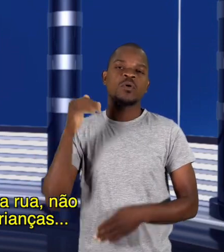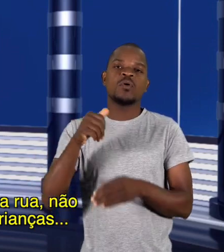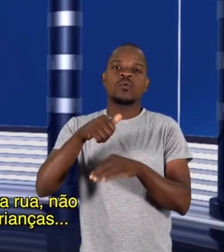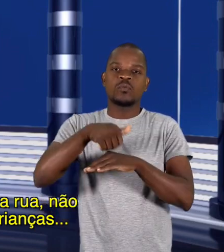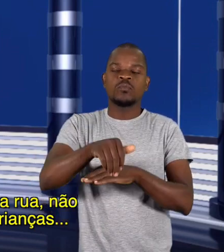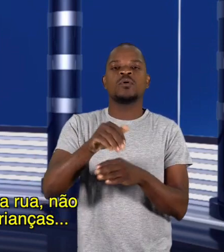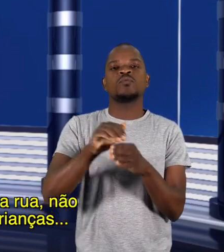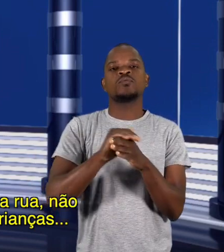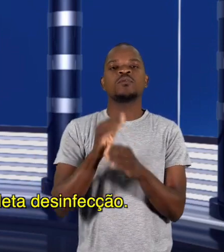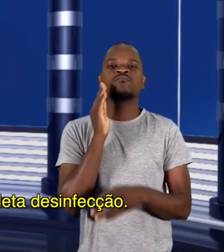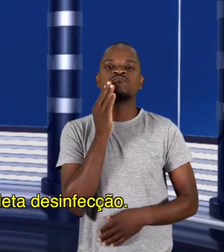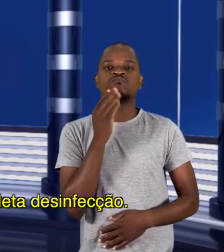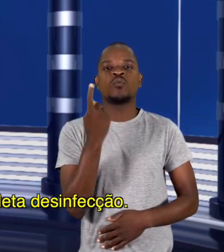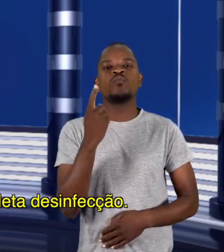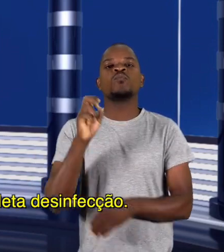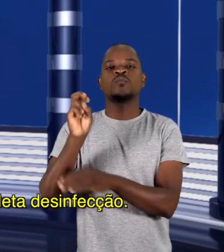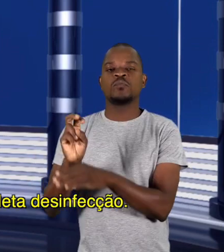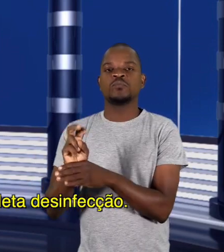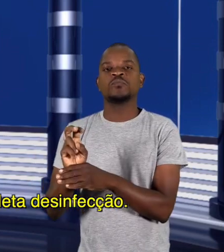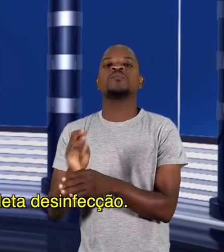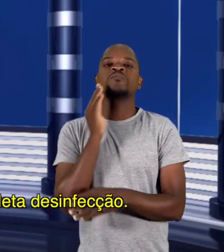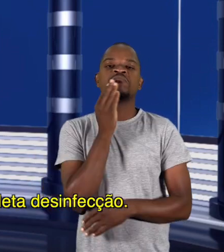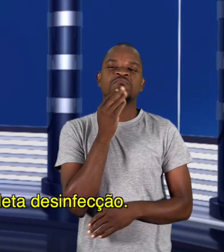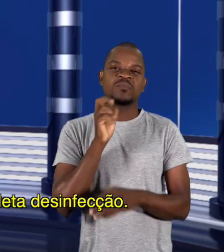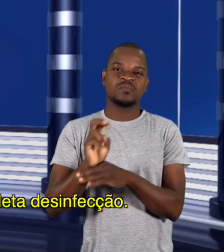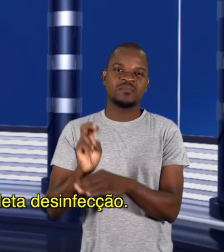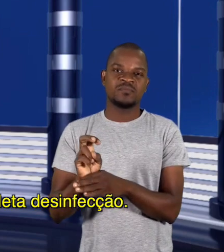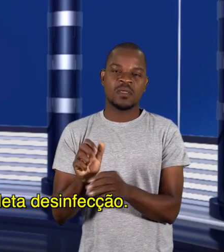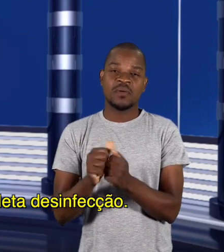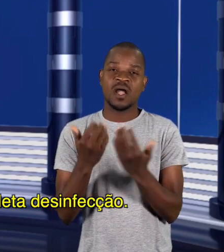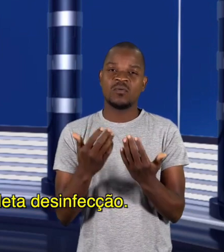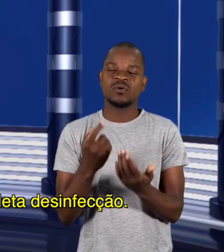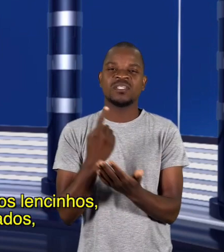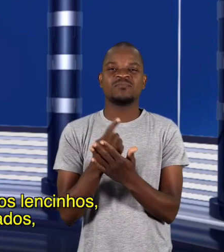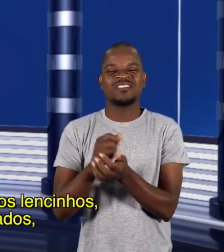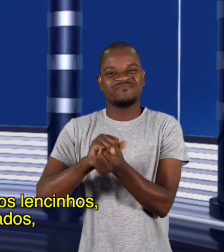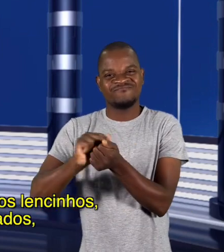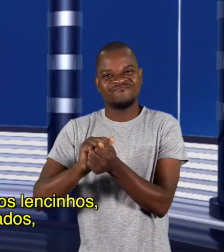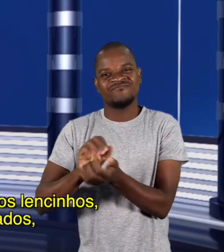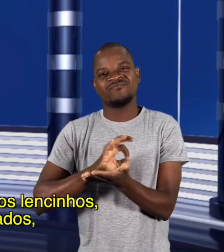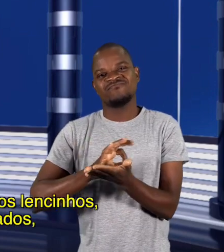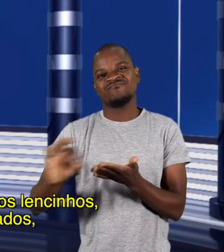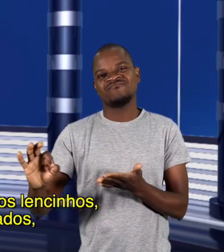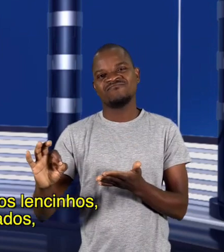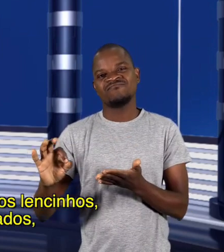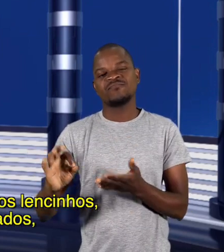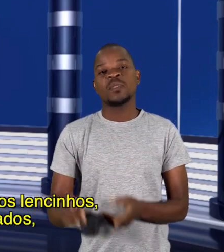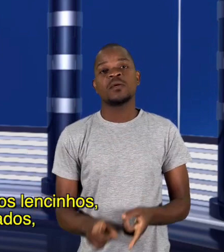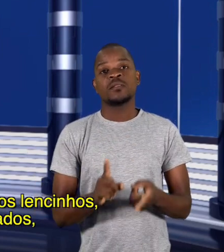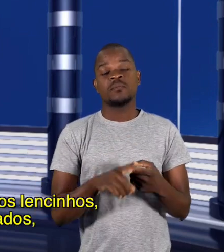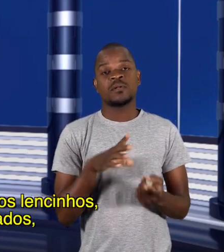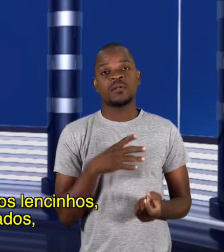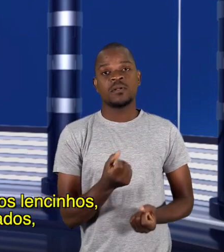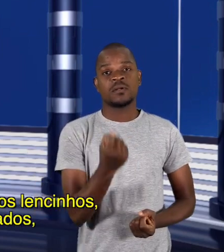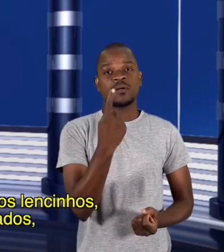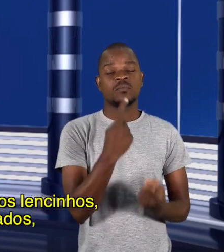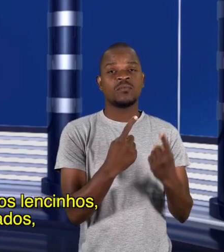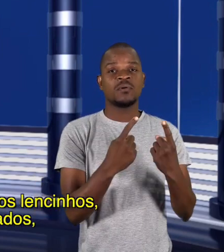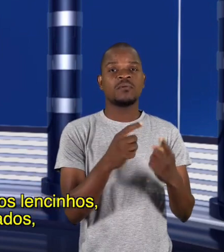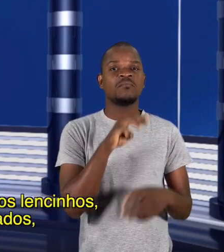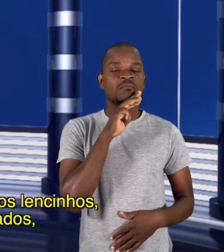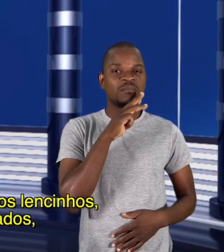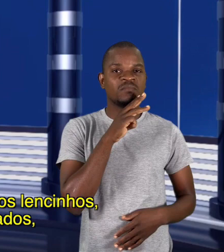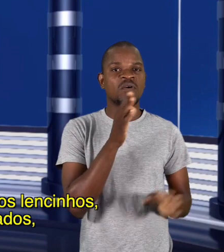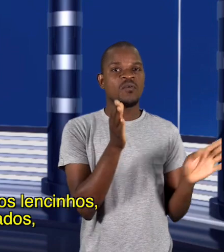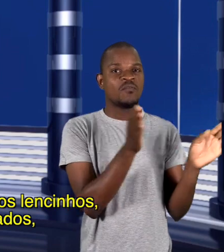um contato com a criança. A primeira coisa que tem que fazer é a completa desinfeição. é? E, em função disso, lencinhos também estamos a dizer que elas têm